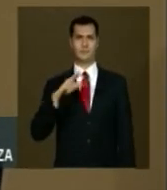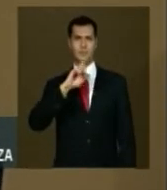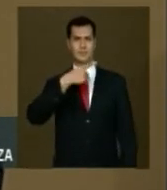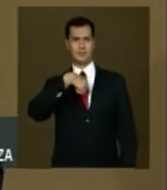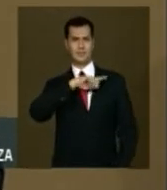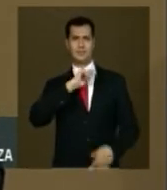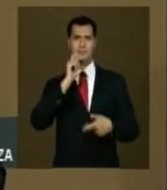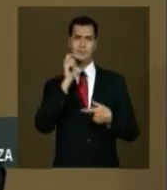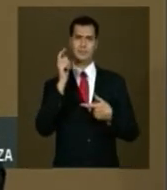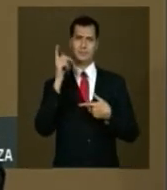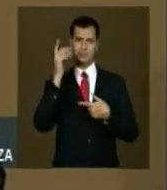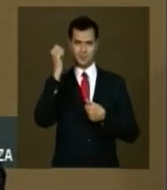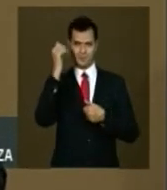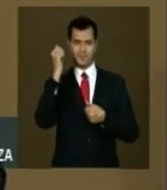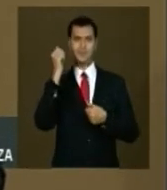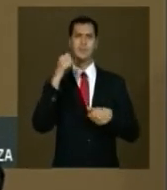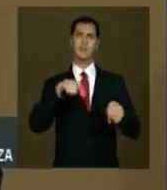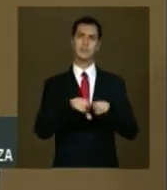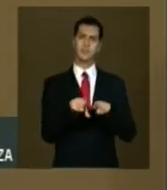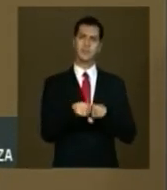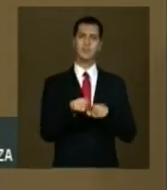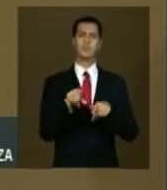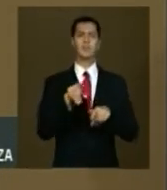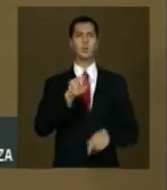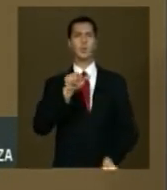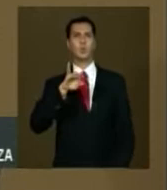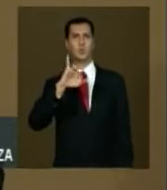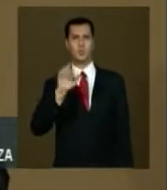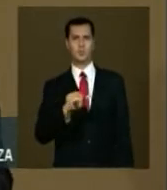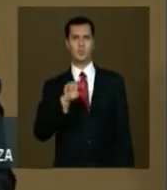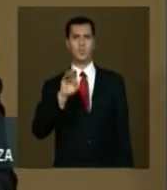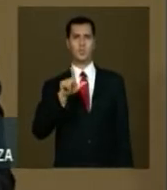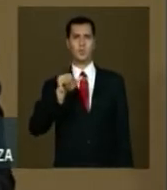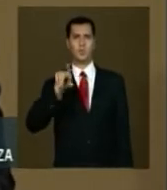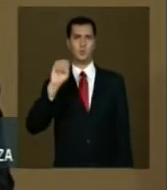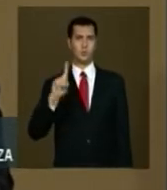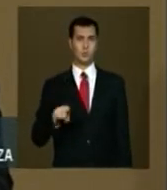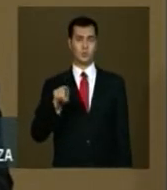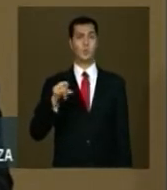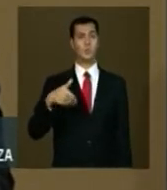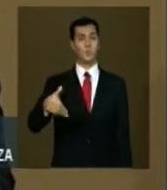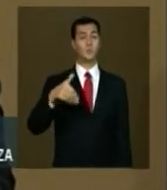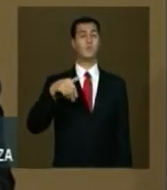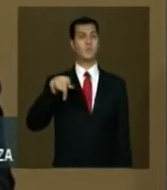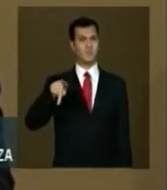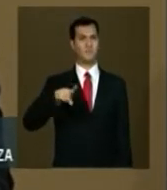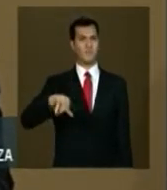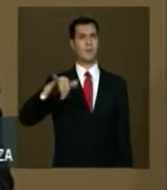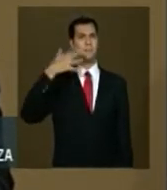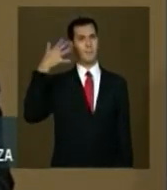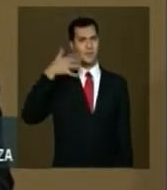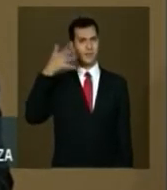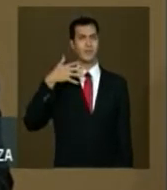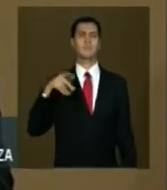Márcio Rolland o professor Luiz Gonzaga beluzo que vai em breve fazer uma palestra chefes delegações senhoras